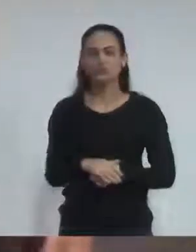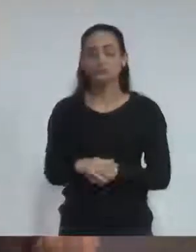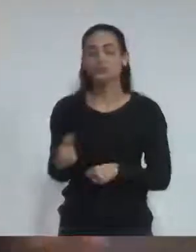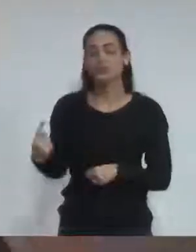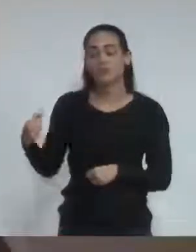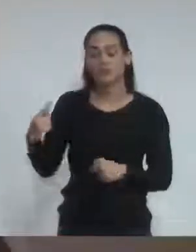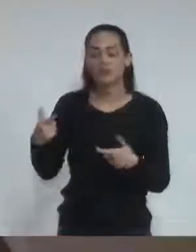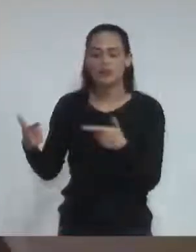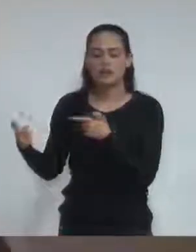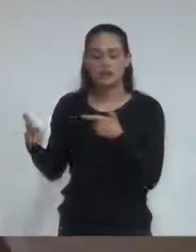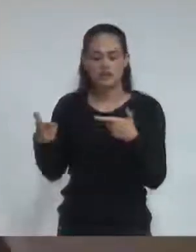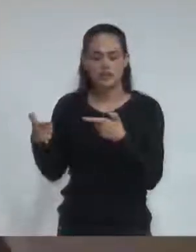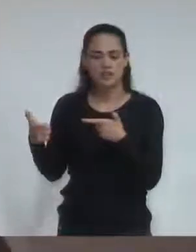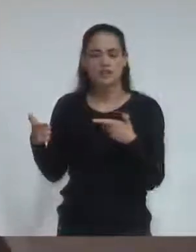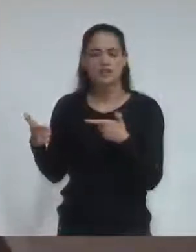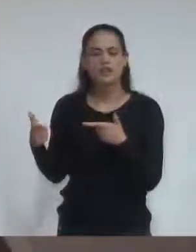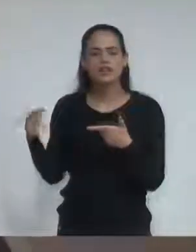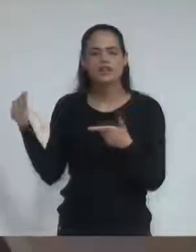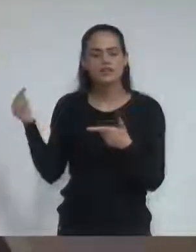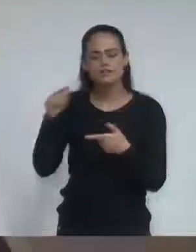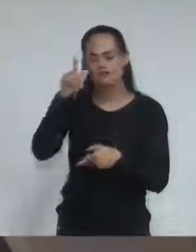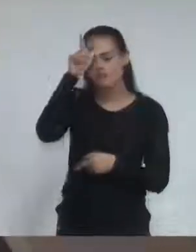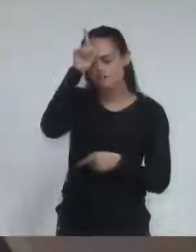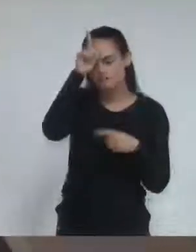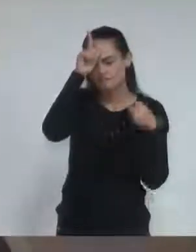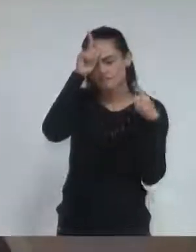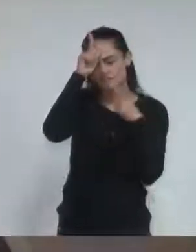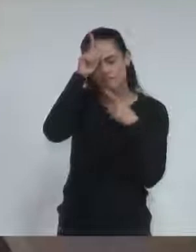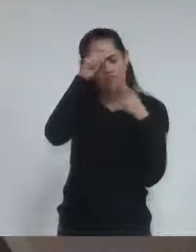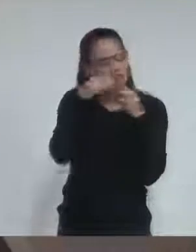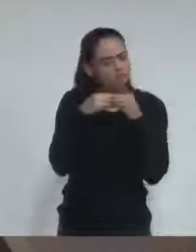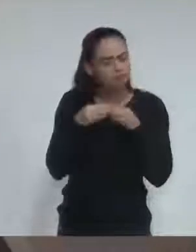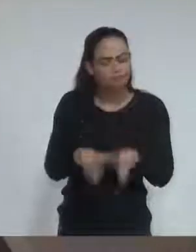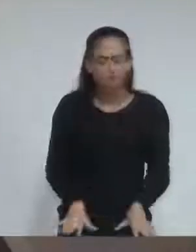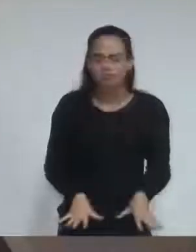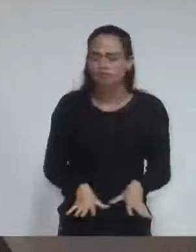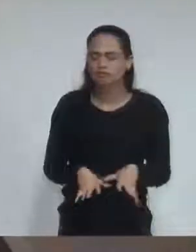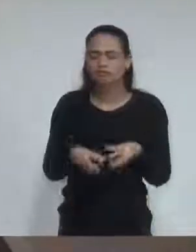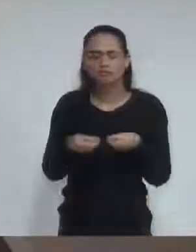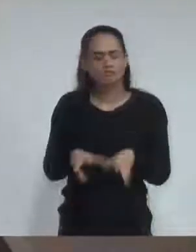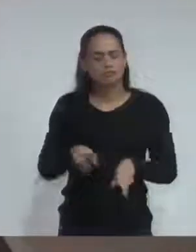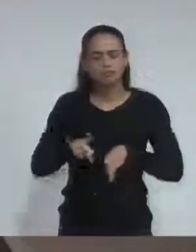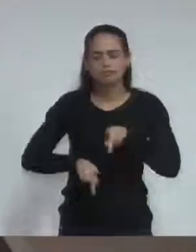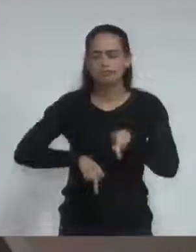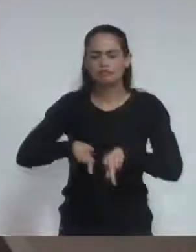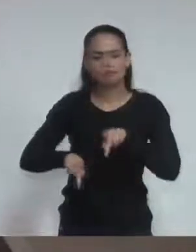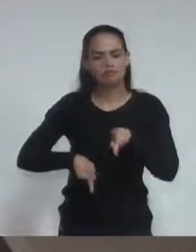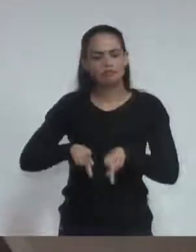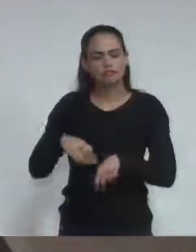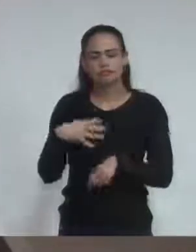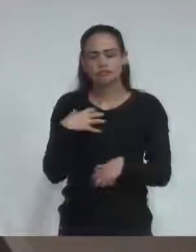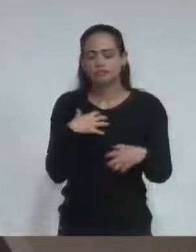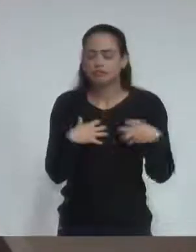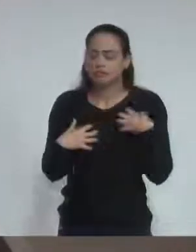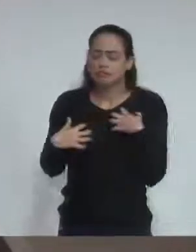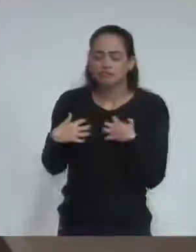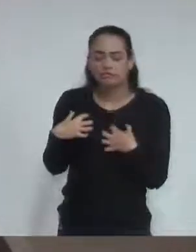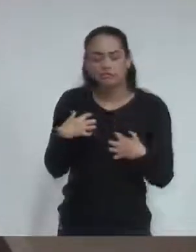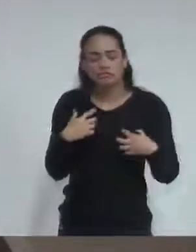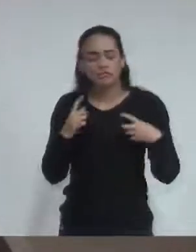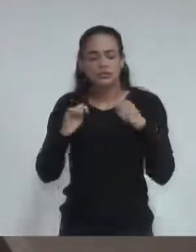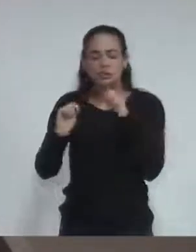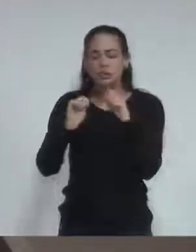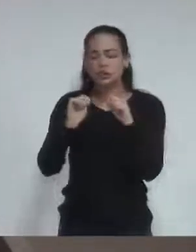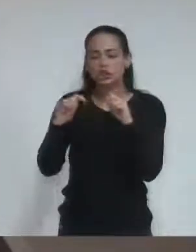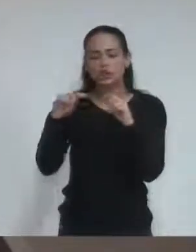Primeira Guerra Mundial totalmente destruída, né, totalmente destruída, o povo com autoestima lá embaixo, economia